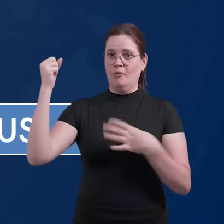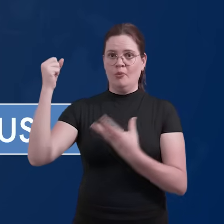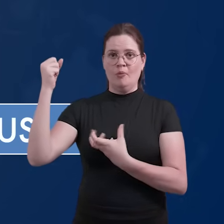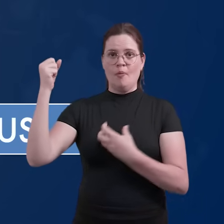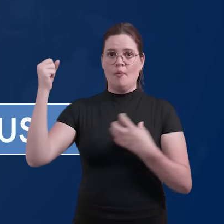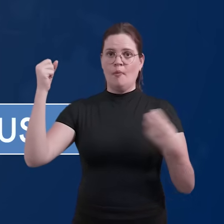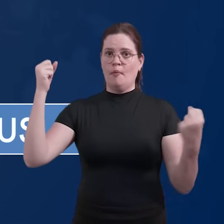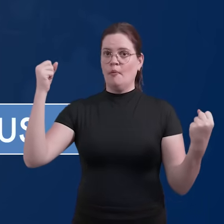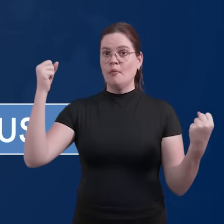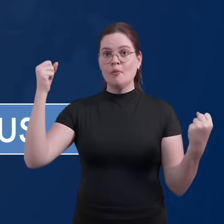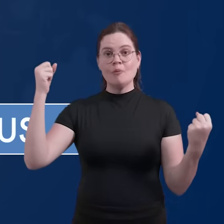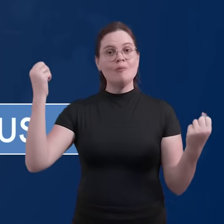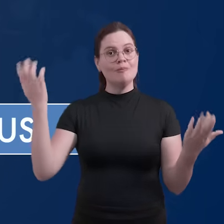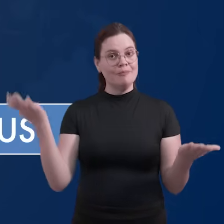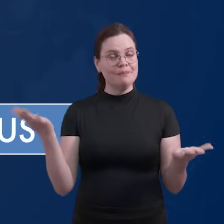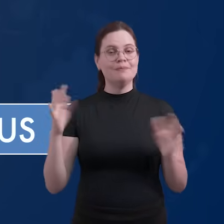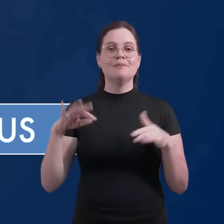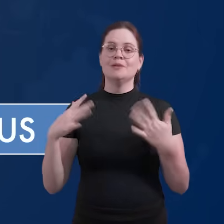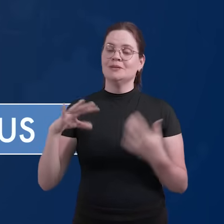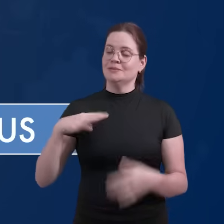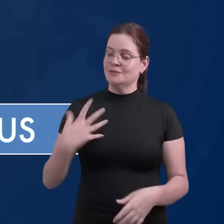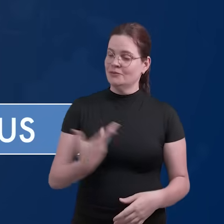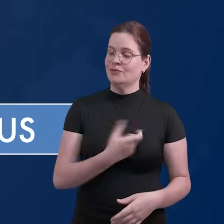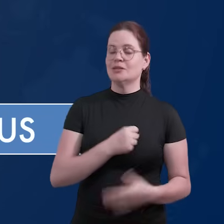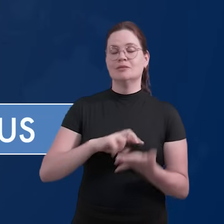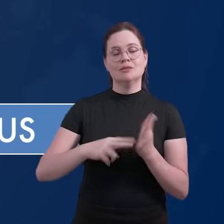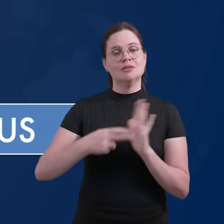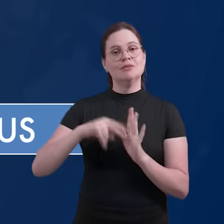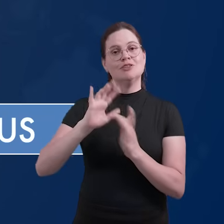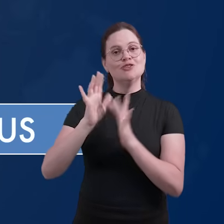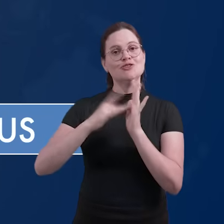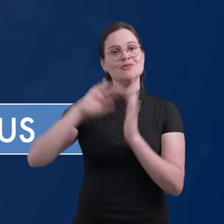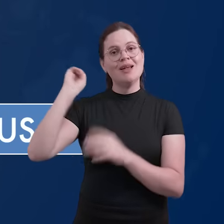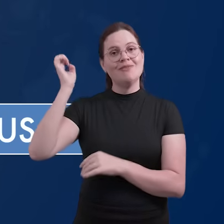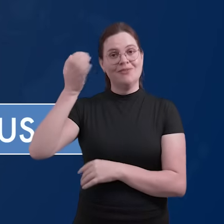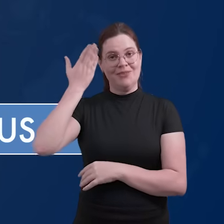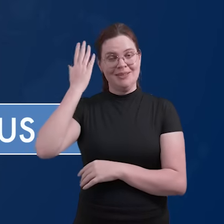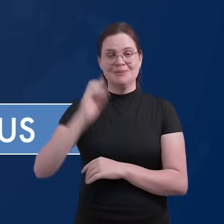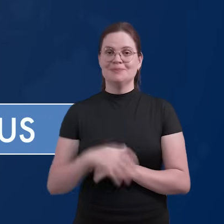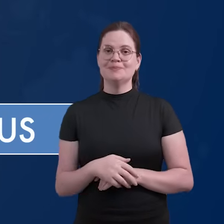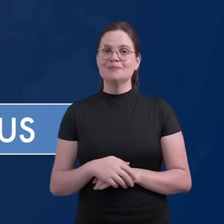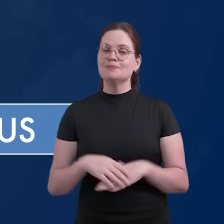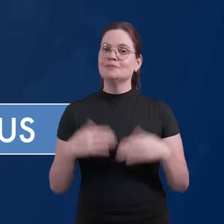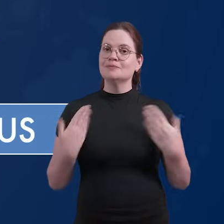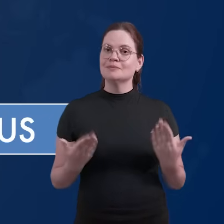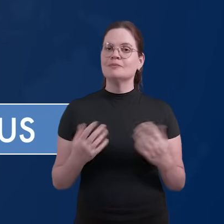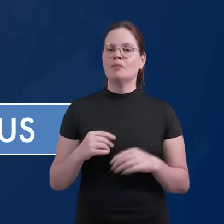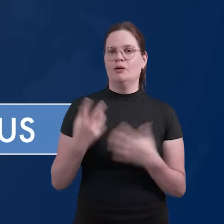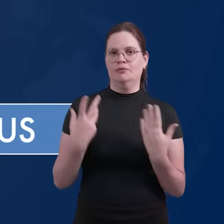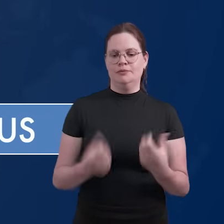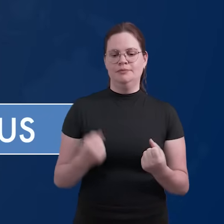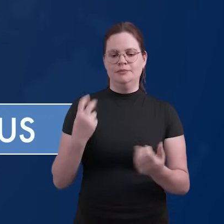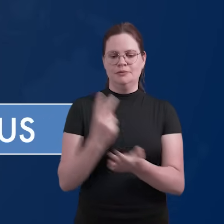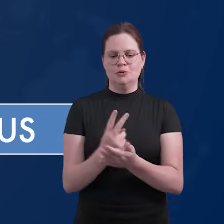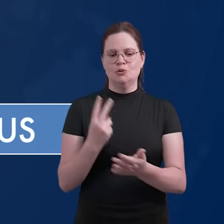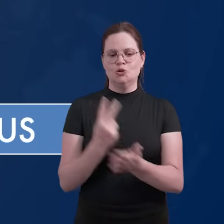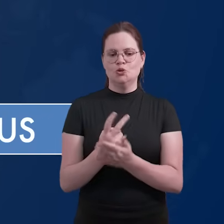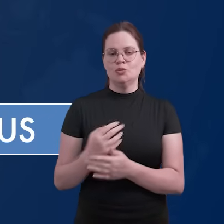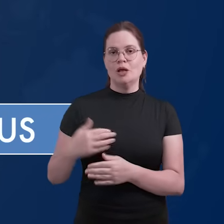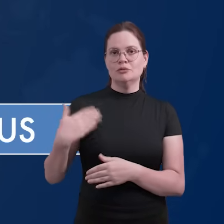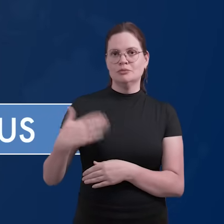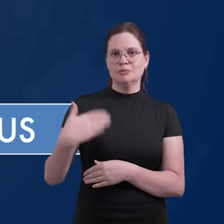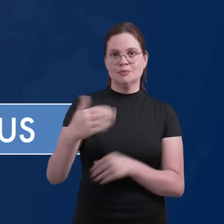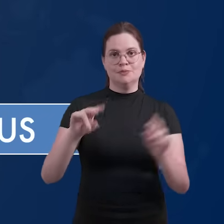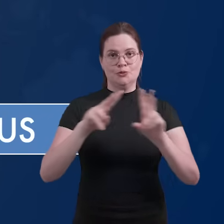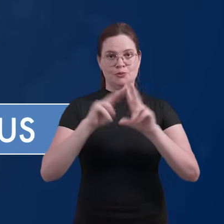haver salvação? Então, salvação é uma revelação de Jesus. Diante disso, portanto, vamos dar continuidade